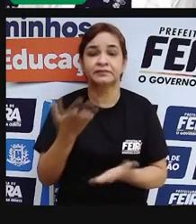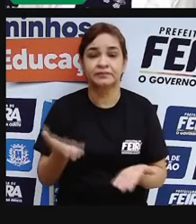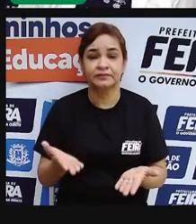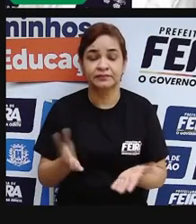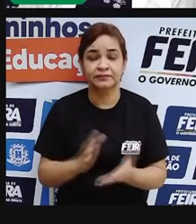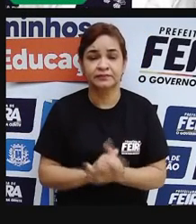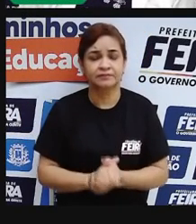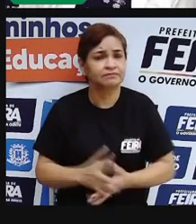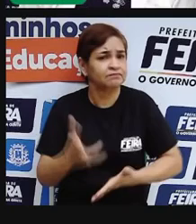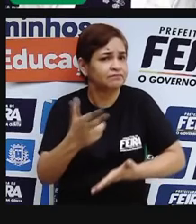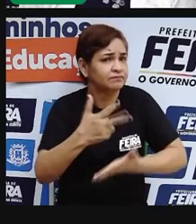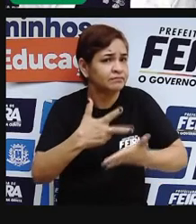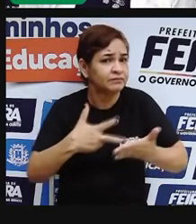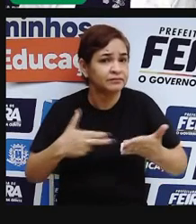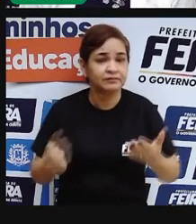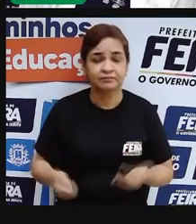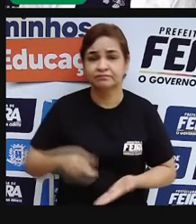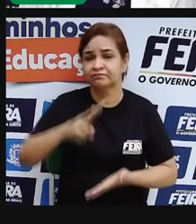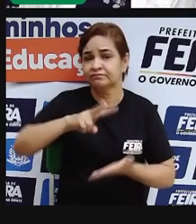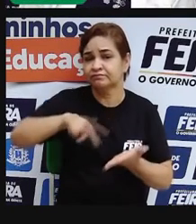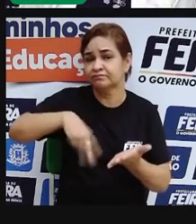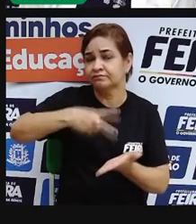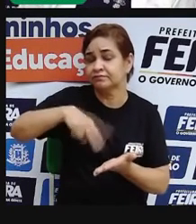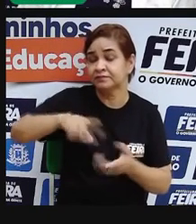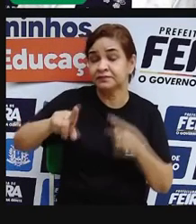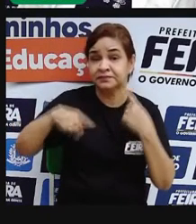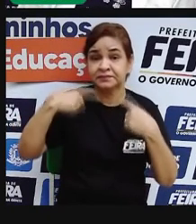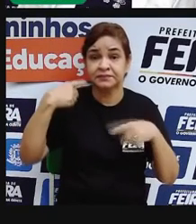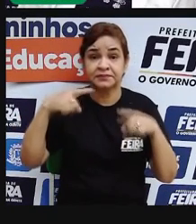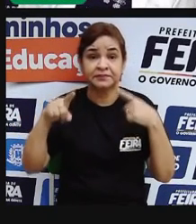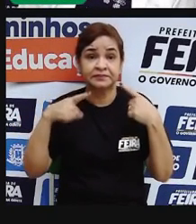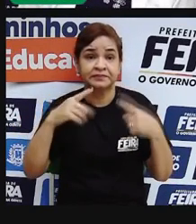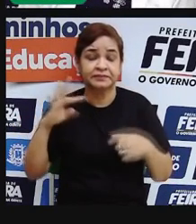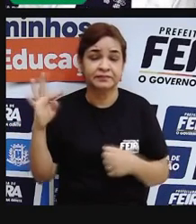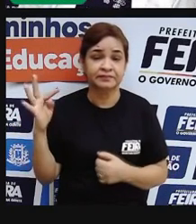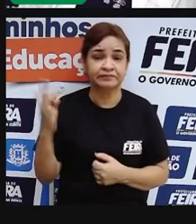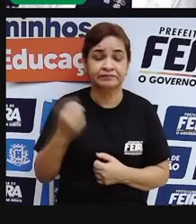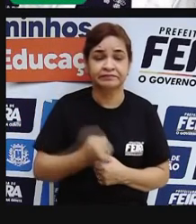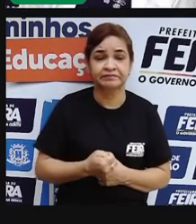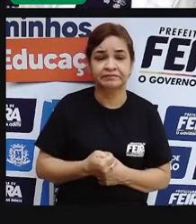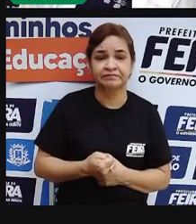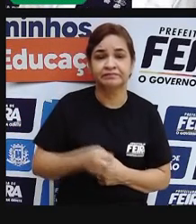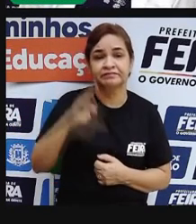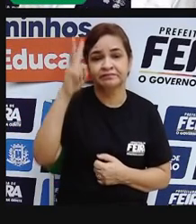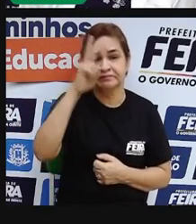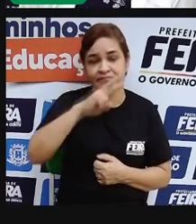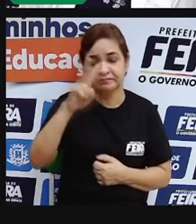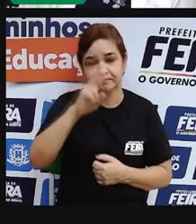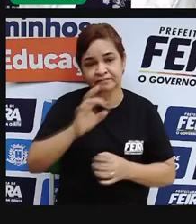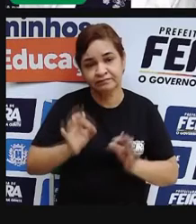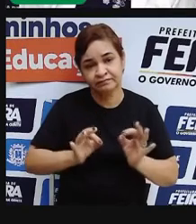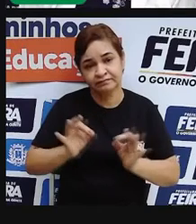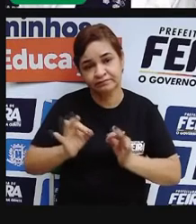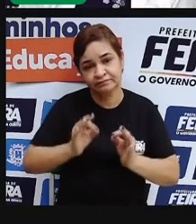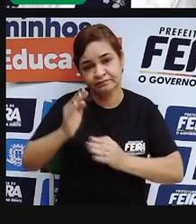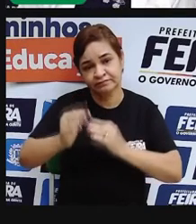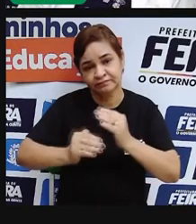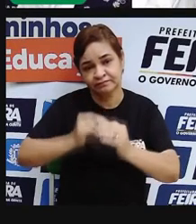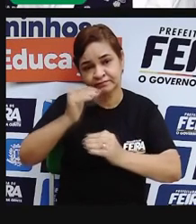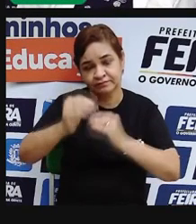das Artes das danças das músicas e de toda a memória que construímos ao longo dos